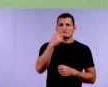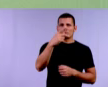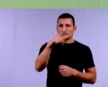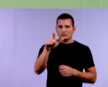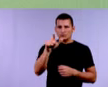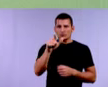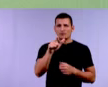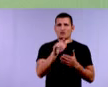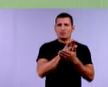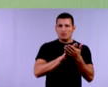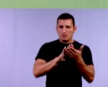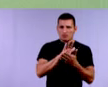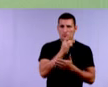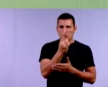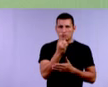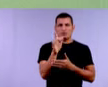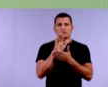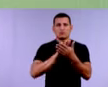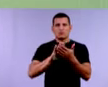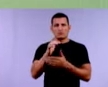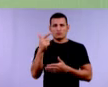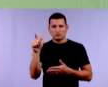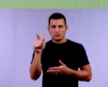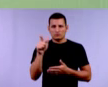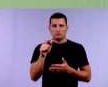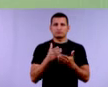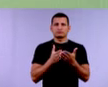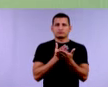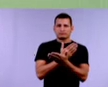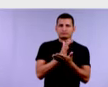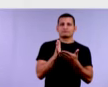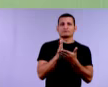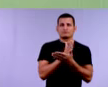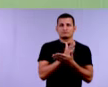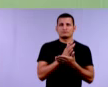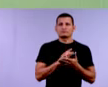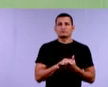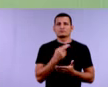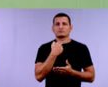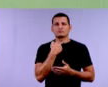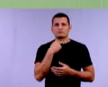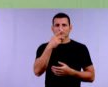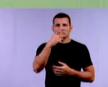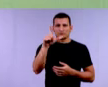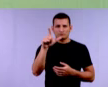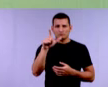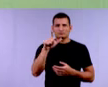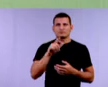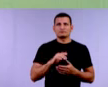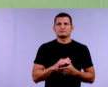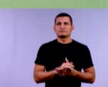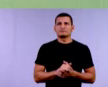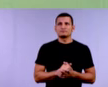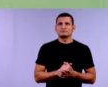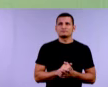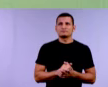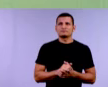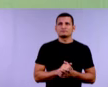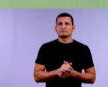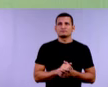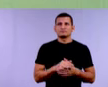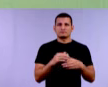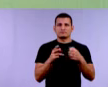nem outra. Então, alguém vai ficar de fora. Então, por isso que não pode ser no plural. Certo, professora Tayane? Isso mesmo. Quando tiver o